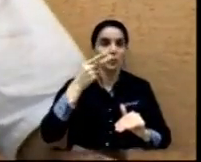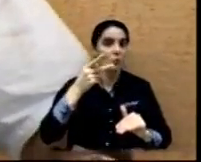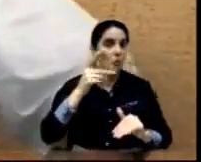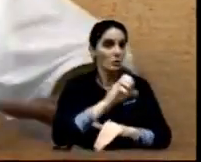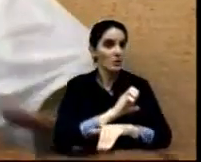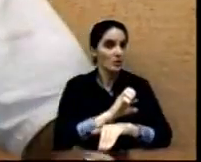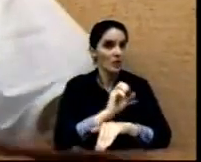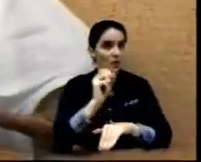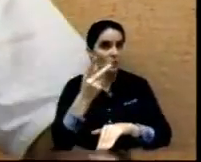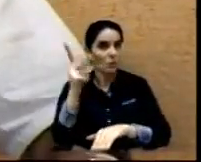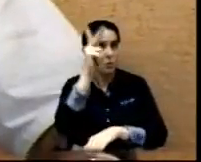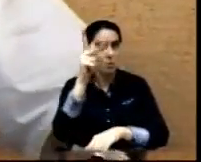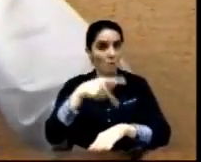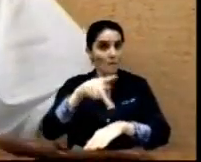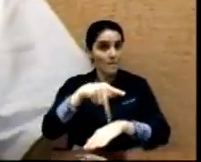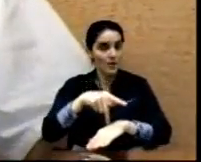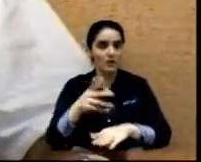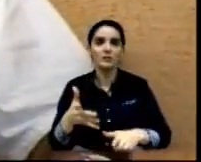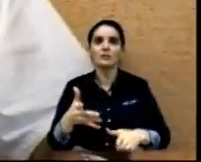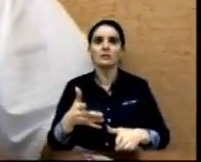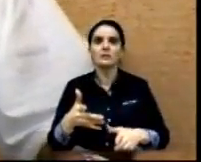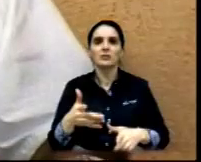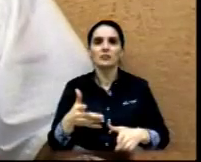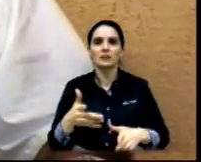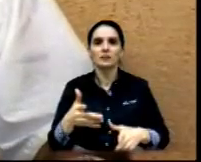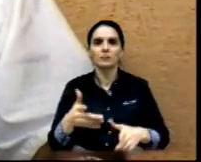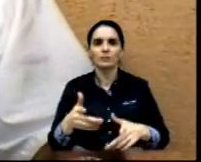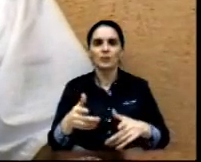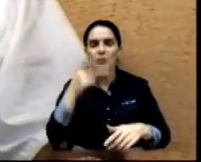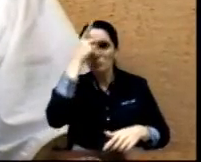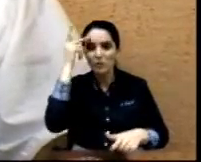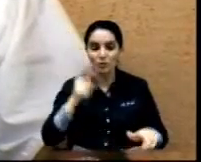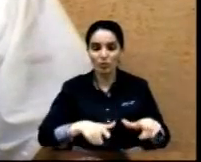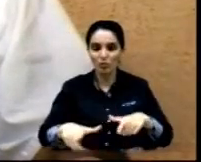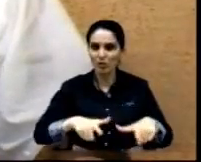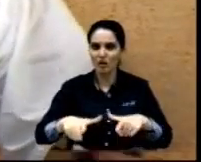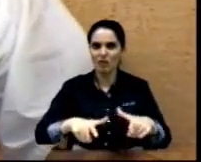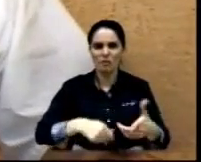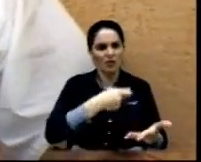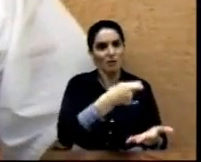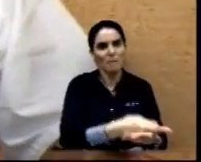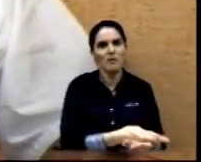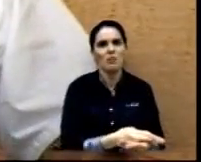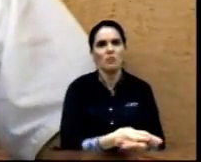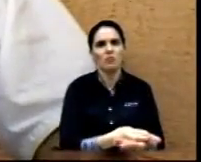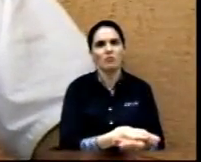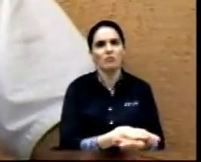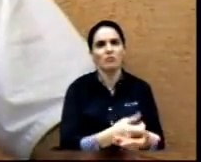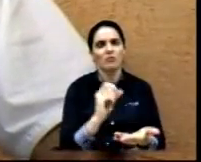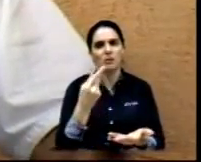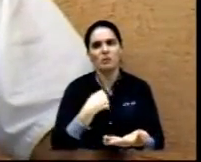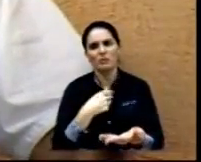saiu diretamente da mesa do trabalhador. Ou eu estou errado?